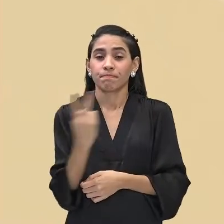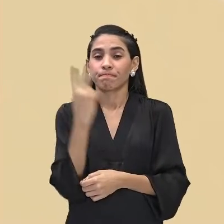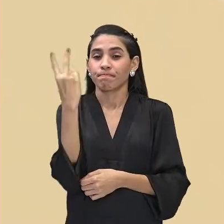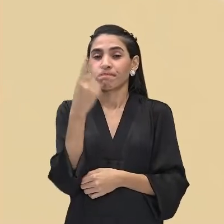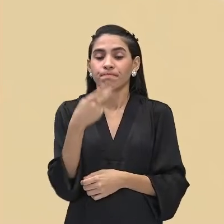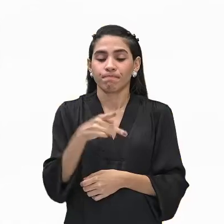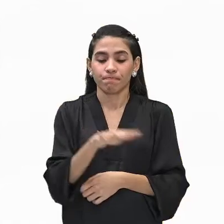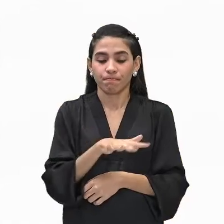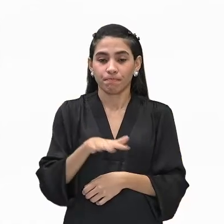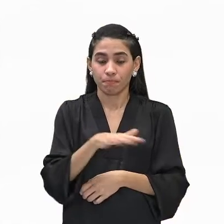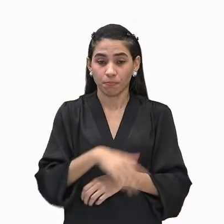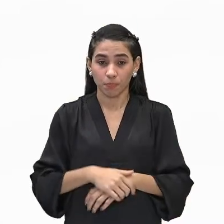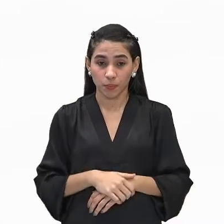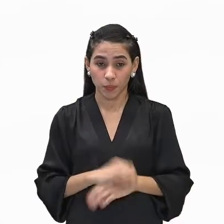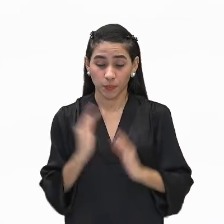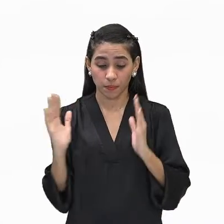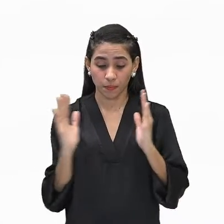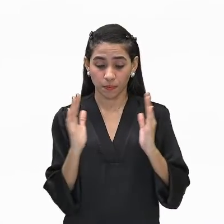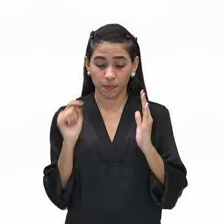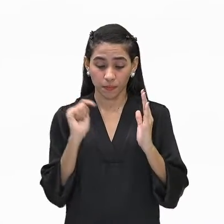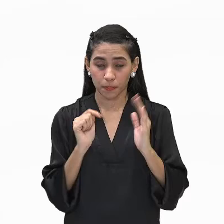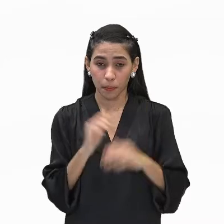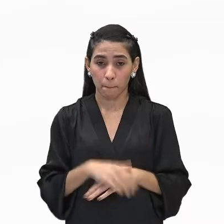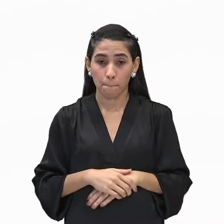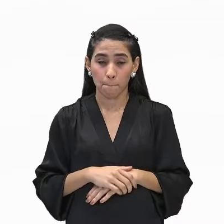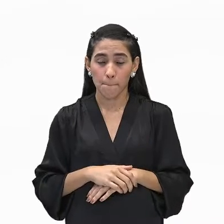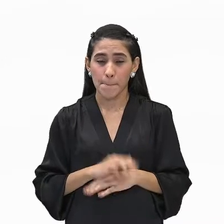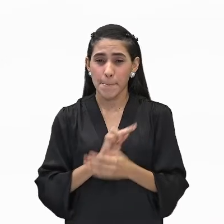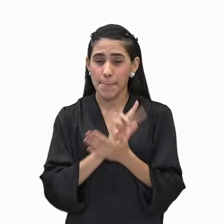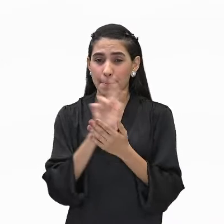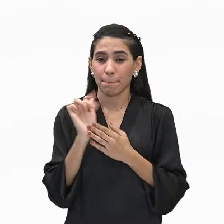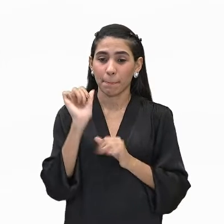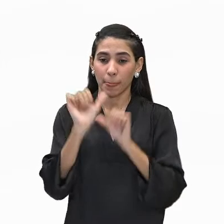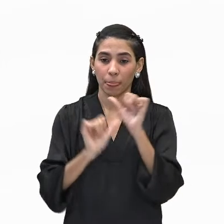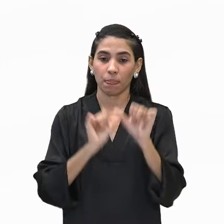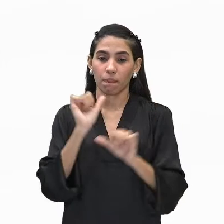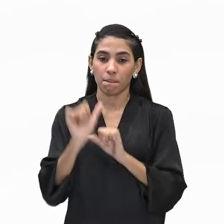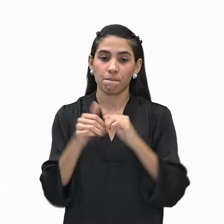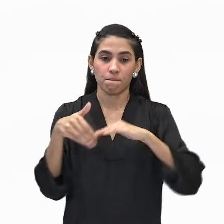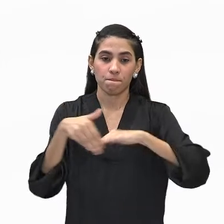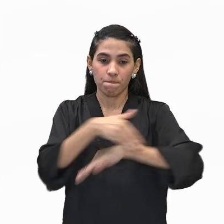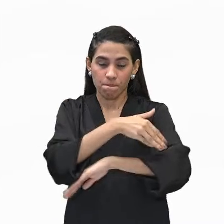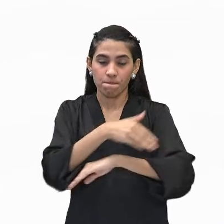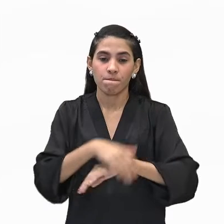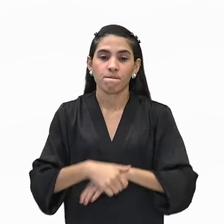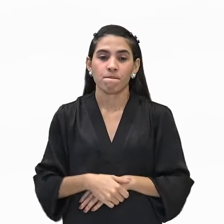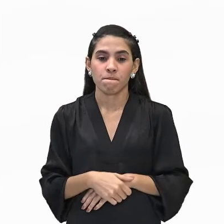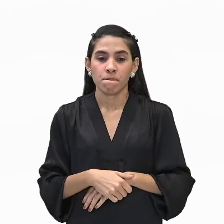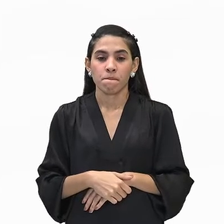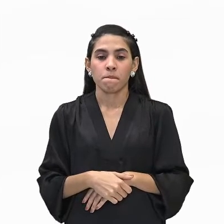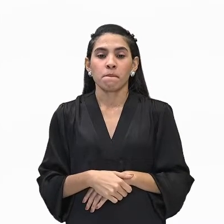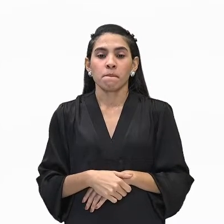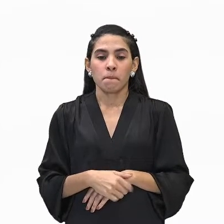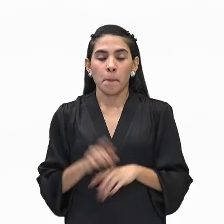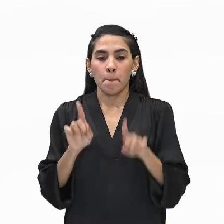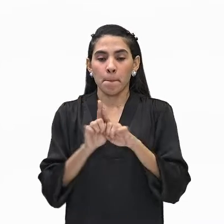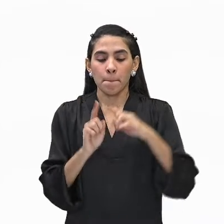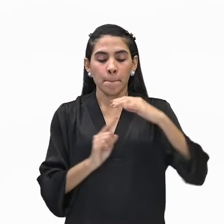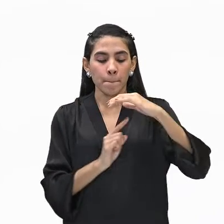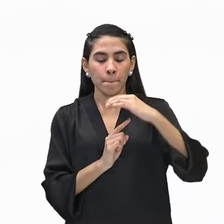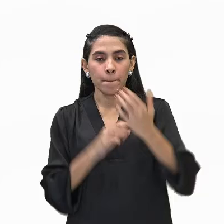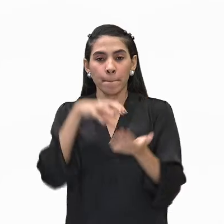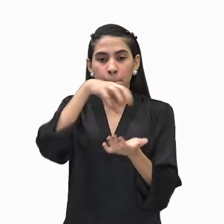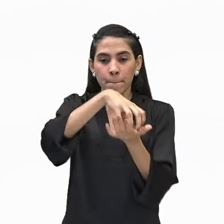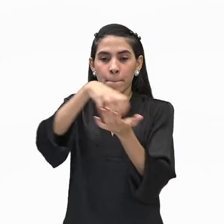região. Nesse período, muitas mudanças na estrutura da cidade ocorreram. A pequena aldeia transformou-se na